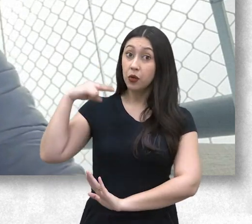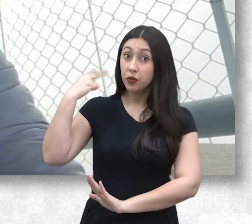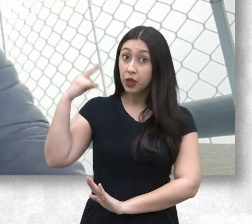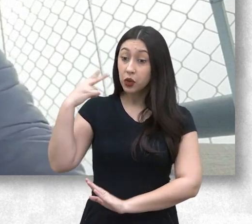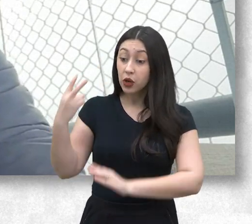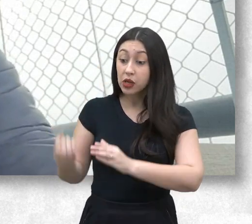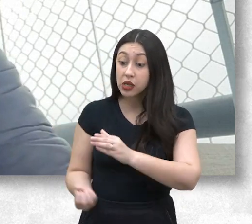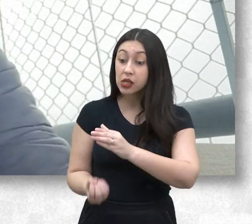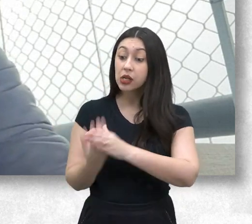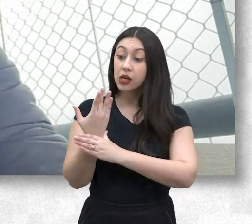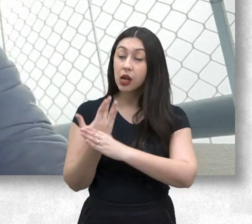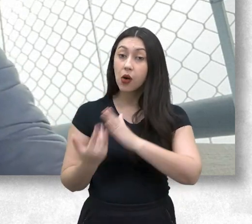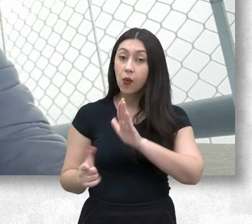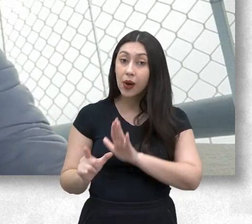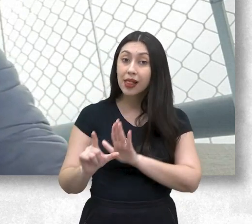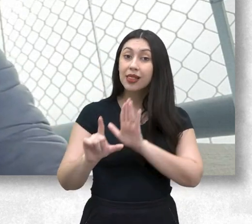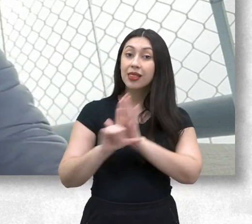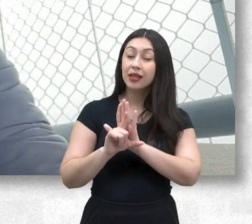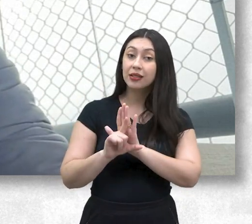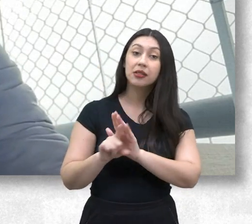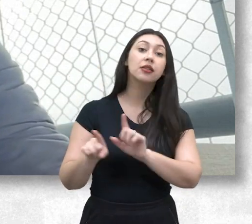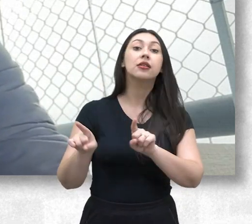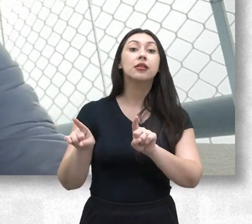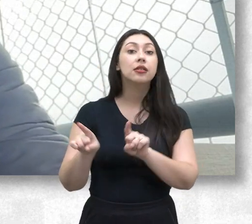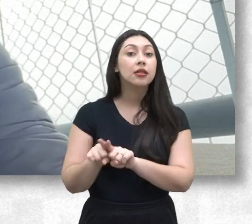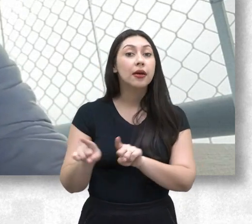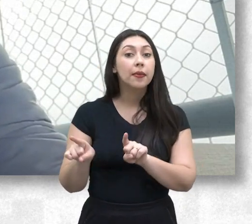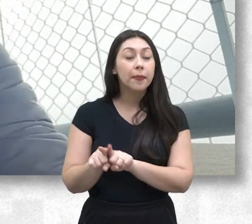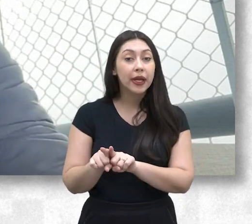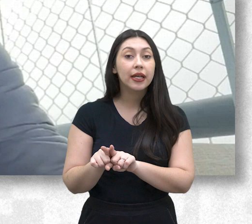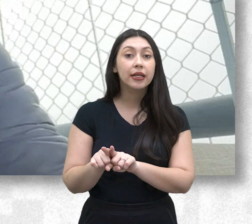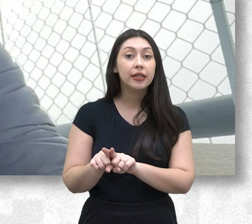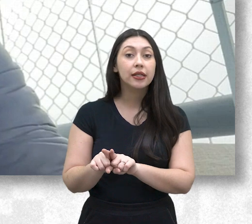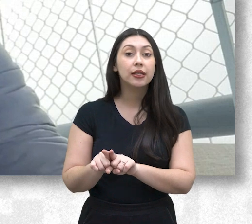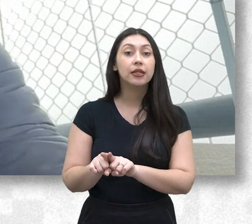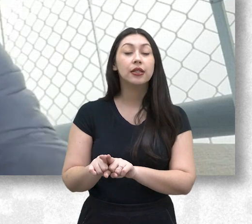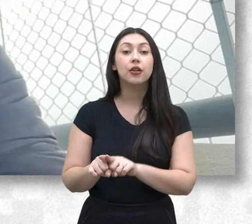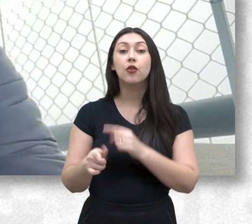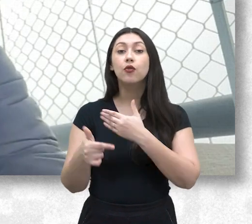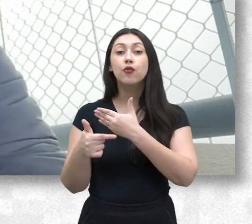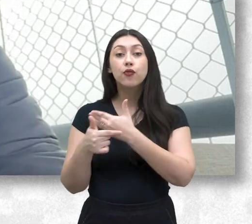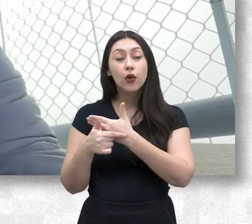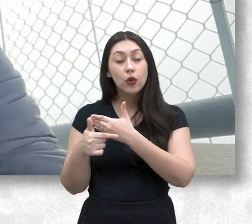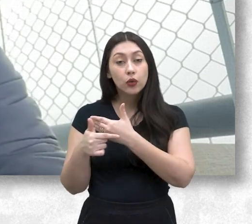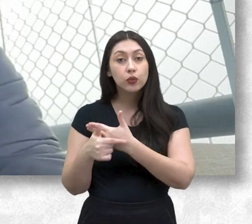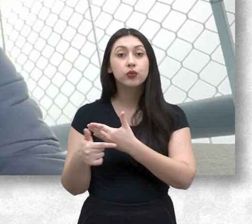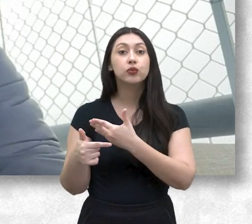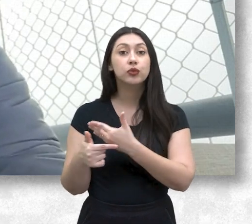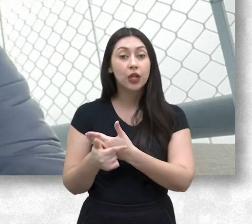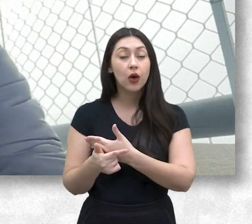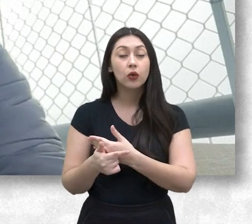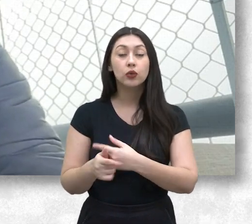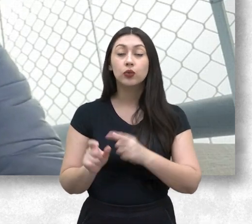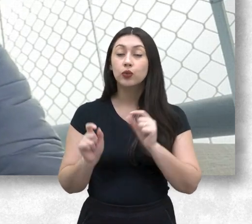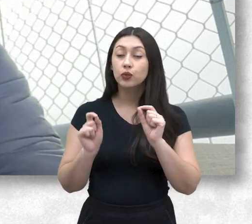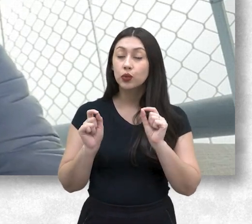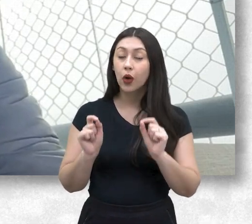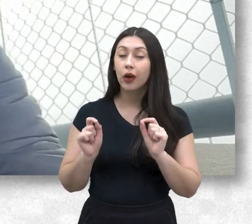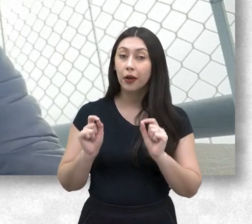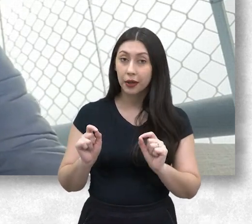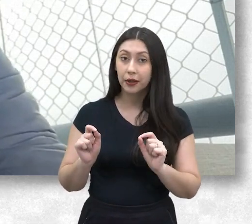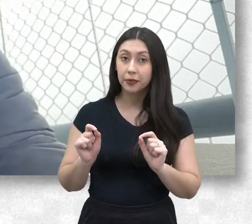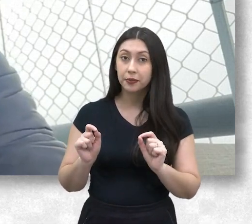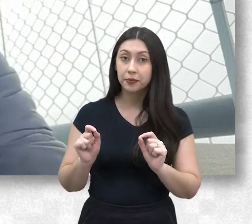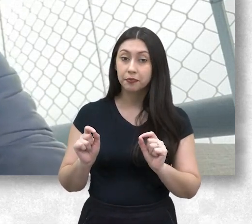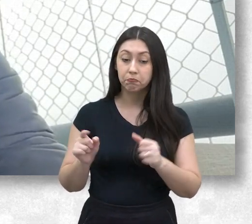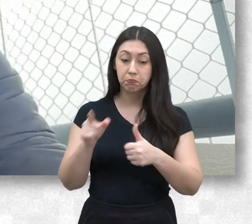que fazem as leis da cidade e também tem outras atribuições dentro do poder legislativo que não só a parte legal,